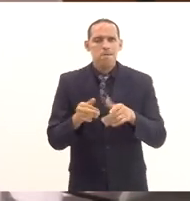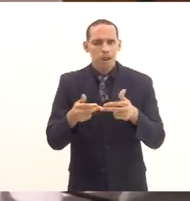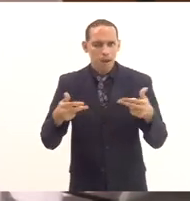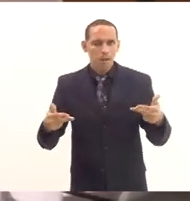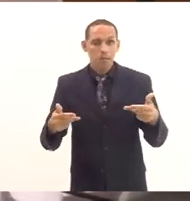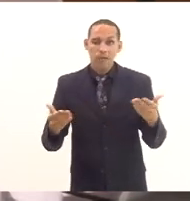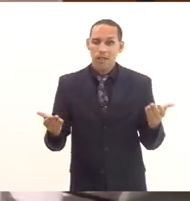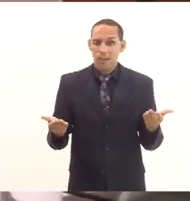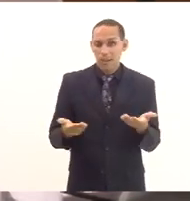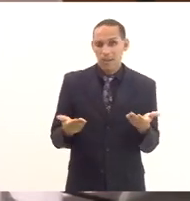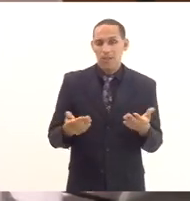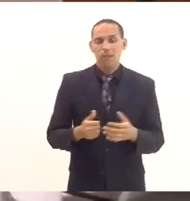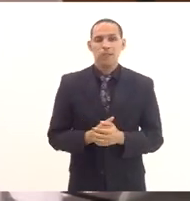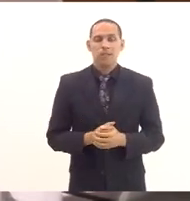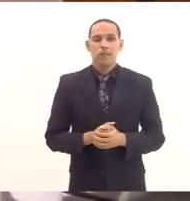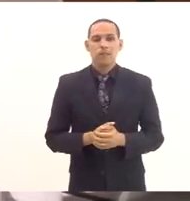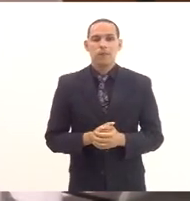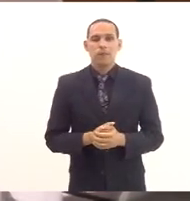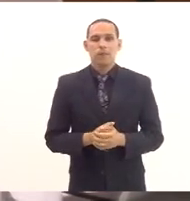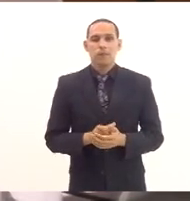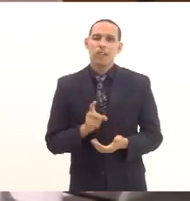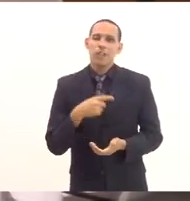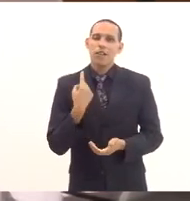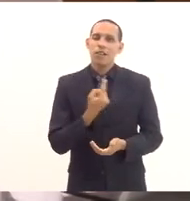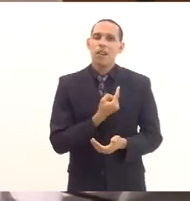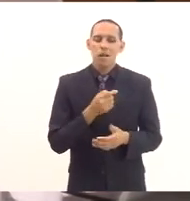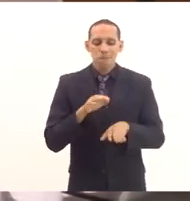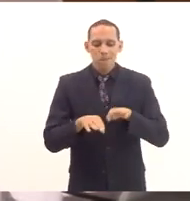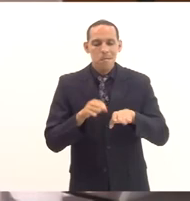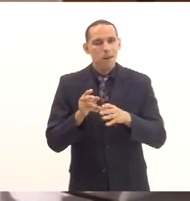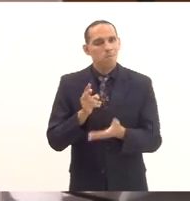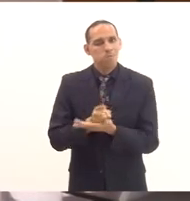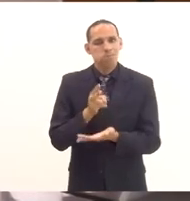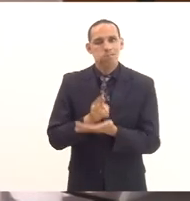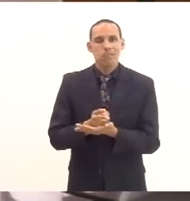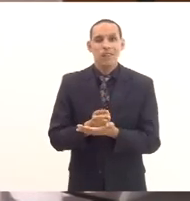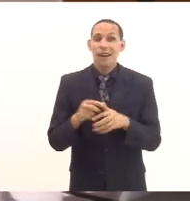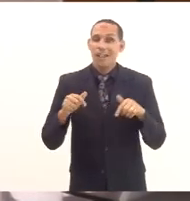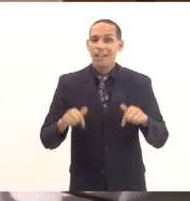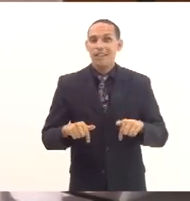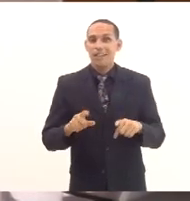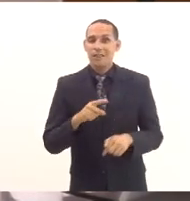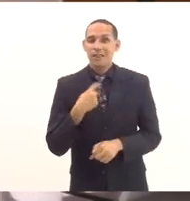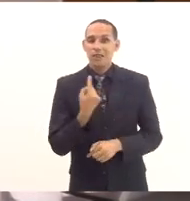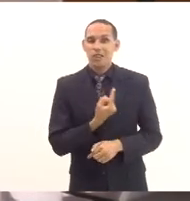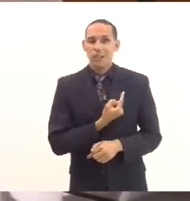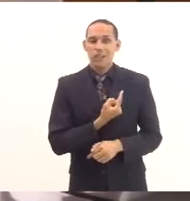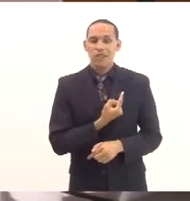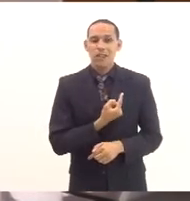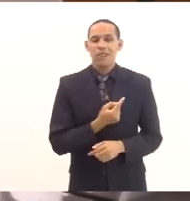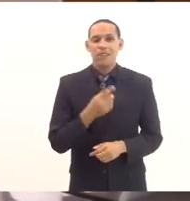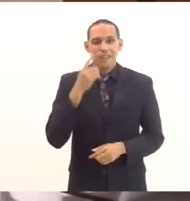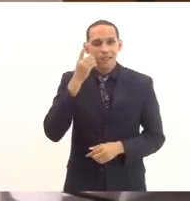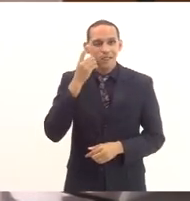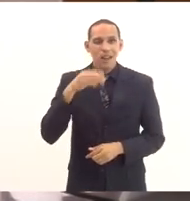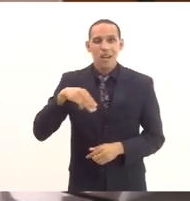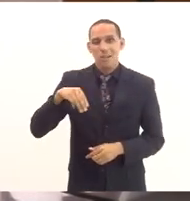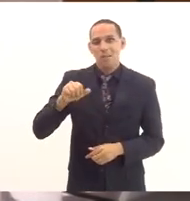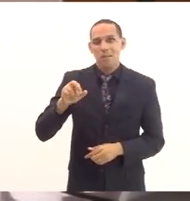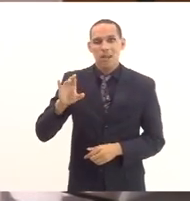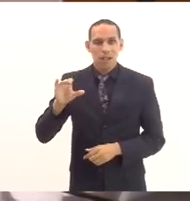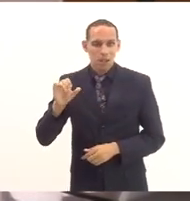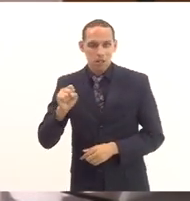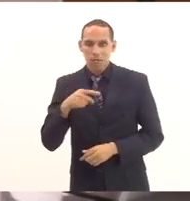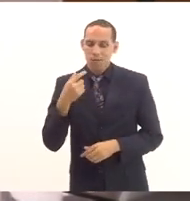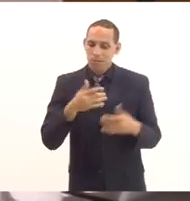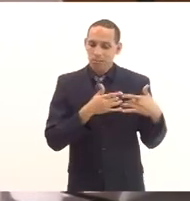e agora a gente poder aos próximos passos a gente tá aqui Deputado macho início à